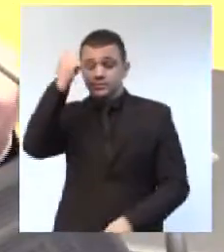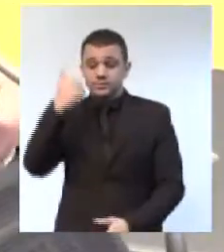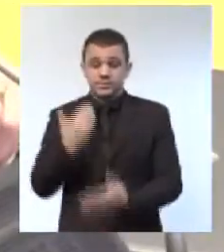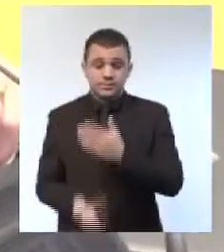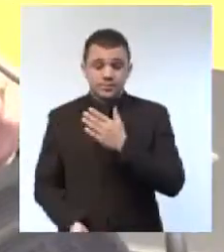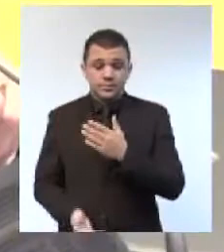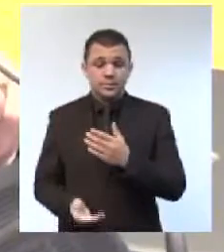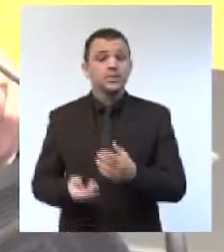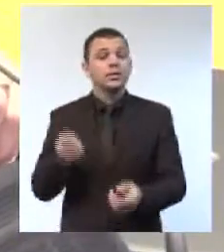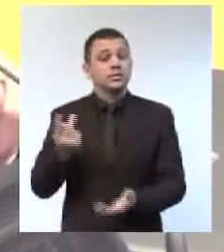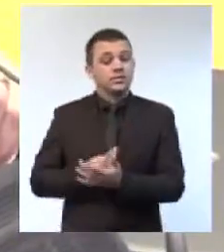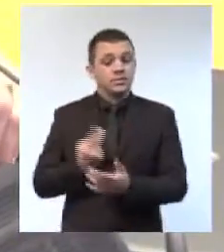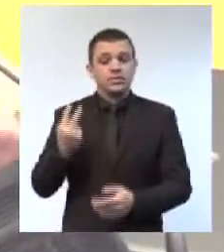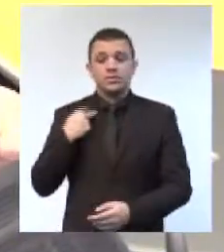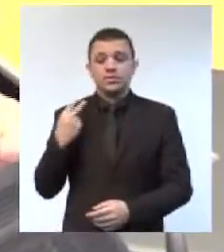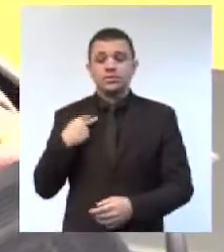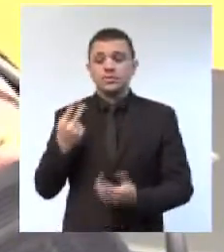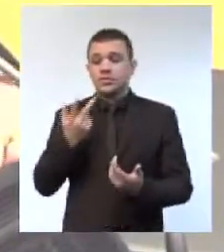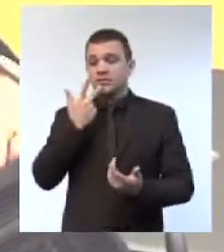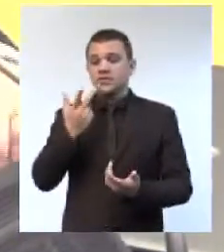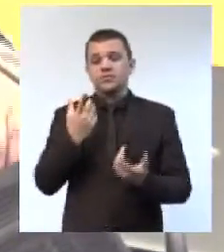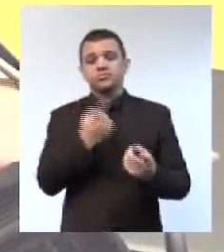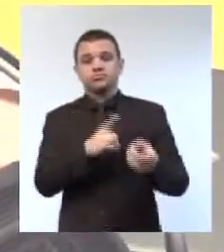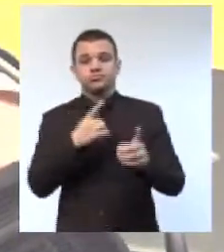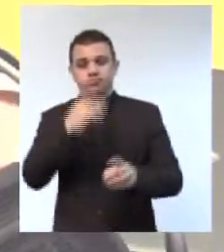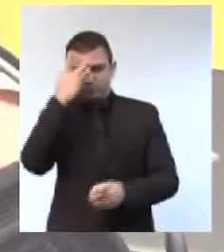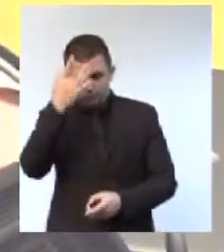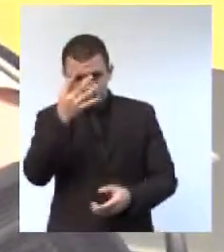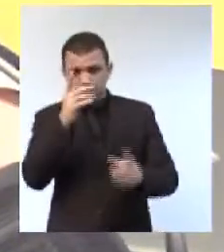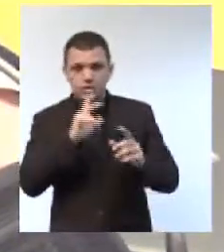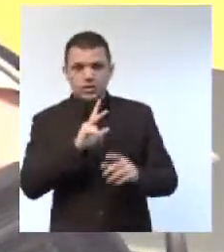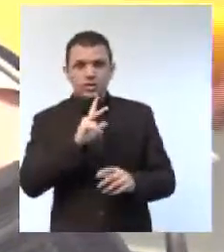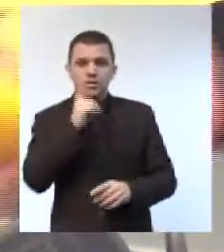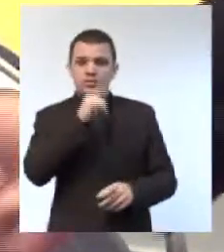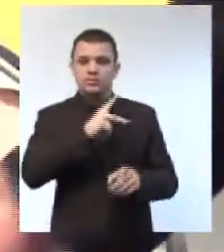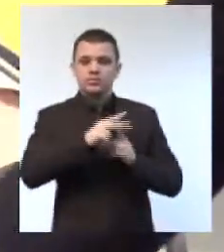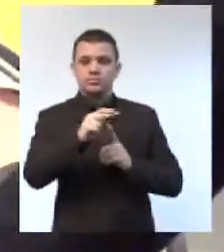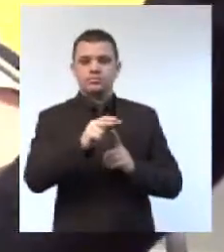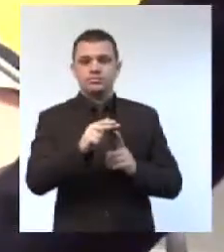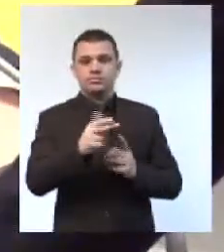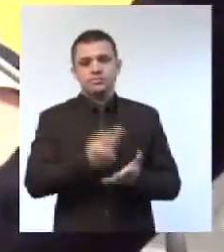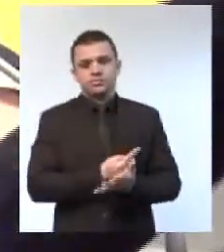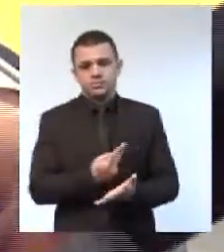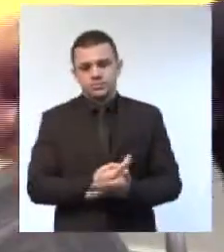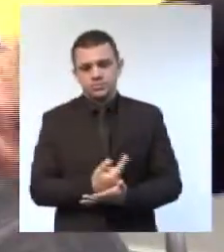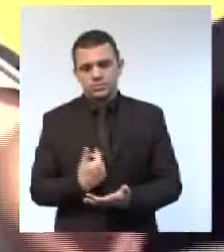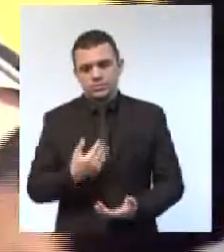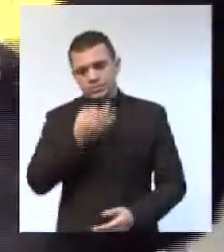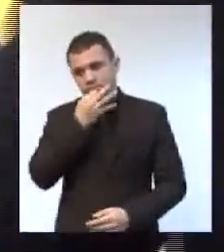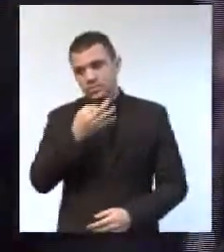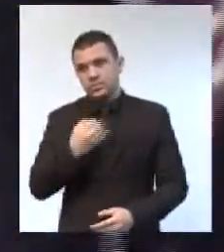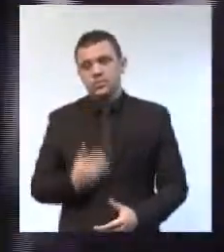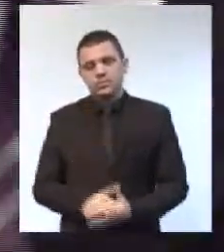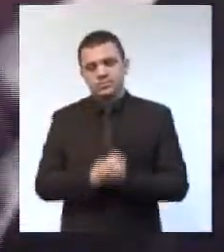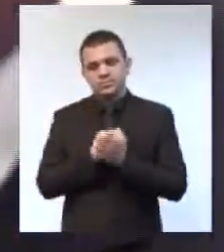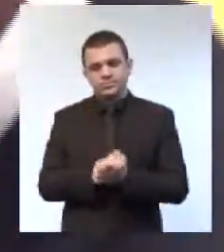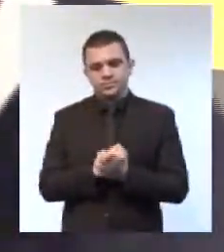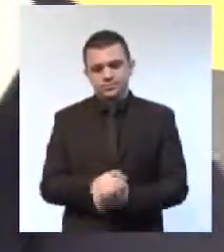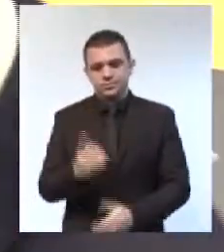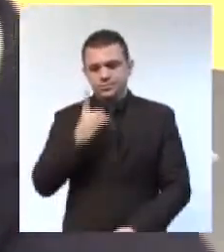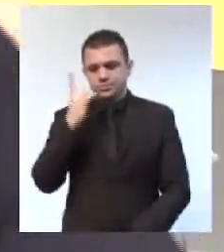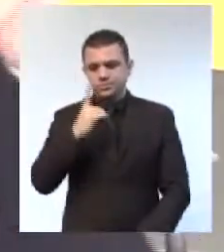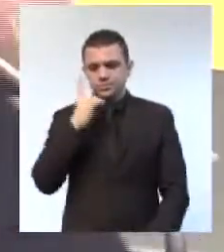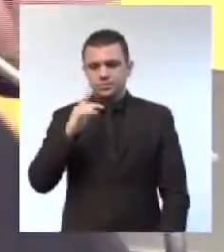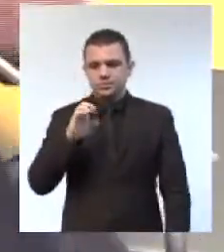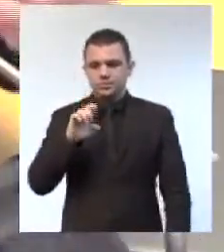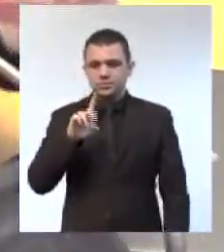quem venceu. Então, nesse sentido, eu o cumprimento, deputado Eduardo, pelo pronunciamento, e nós realmente temos